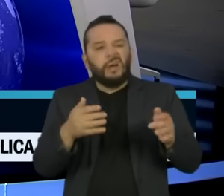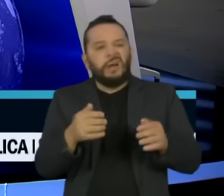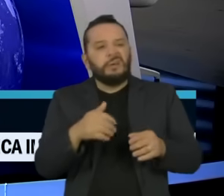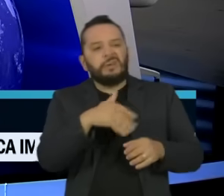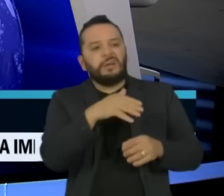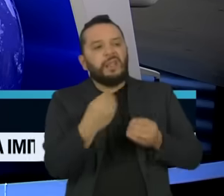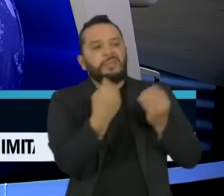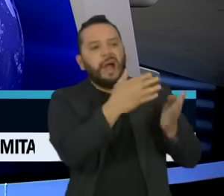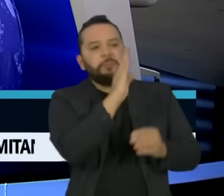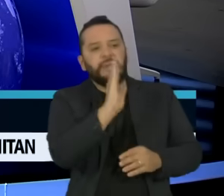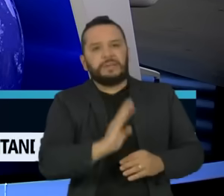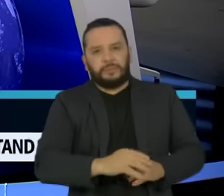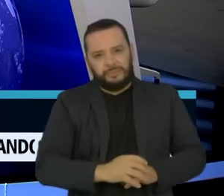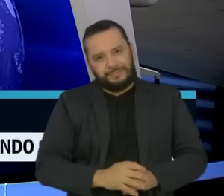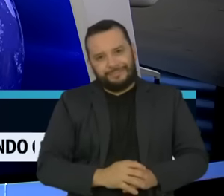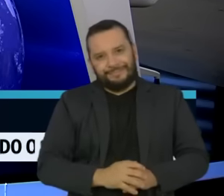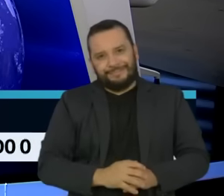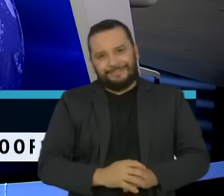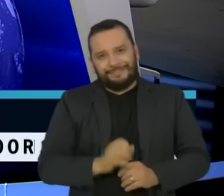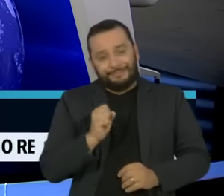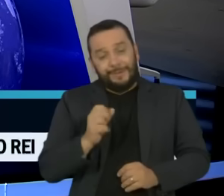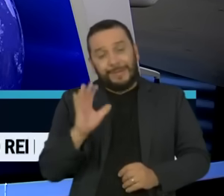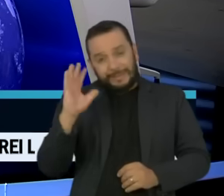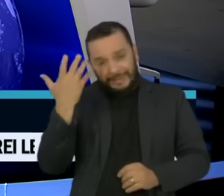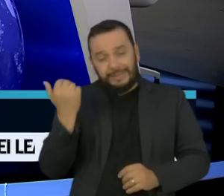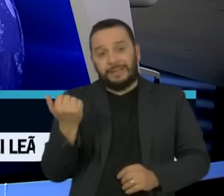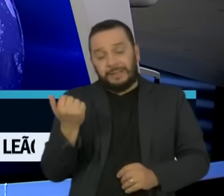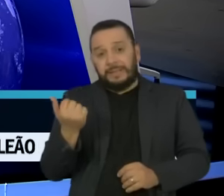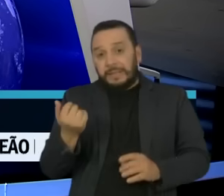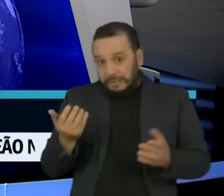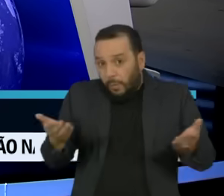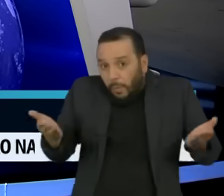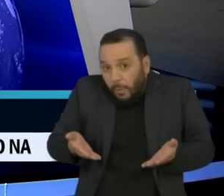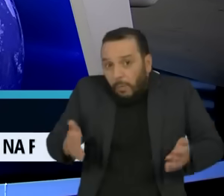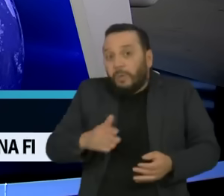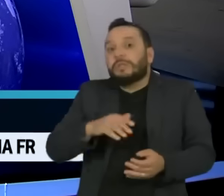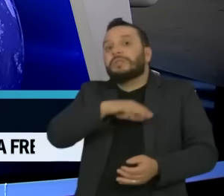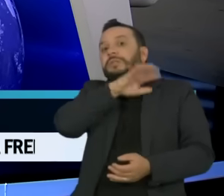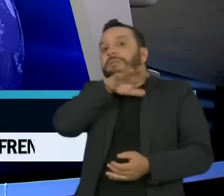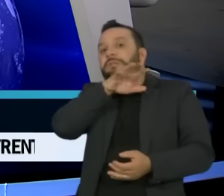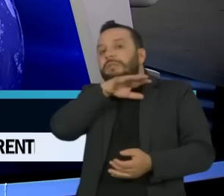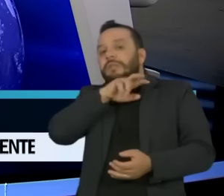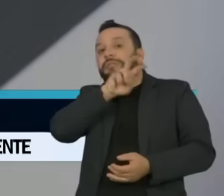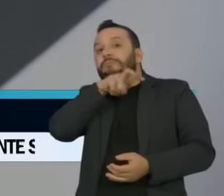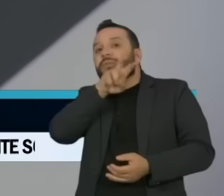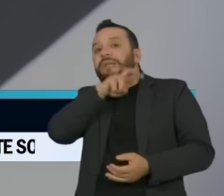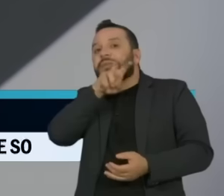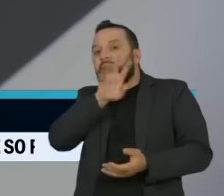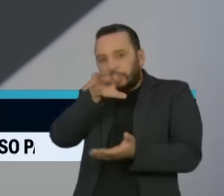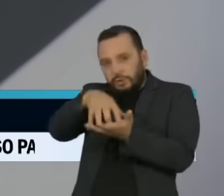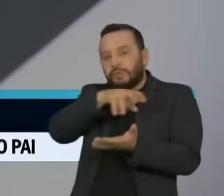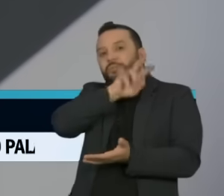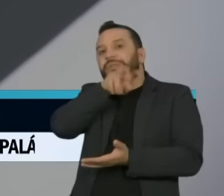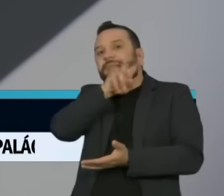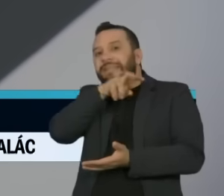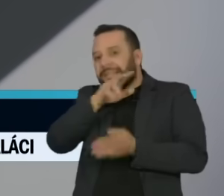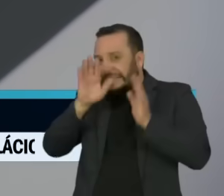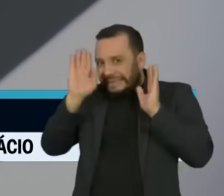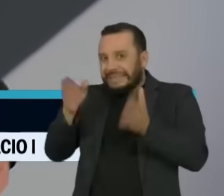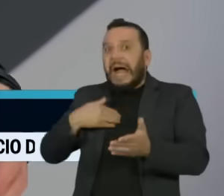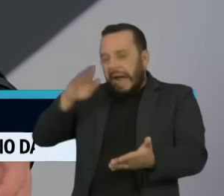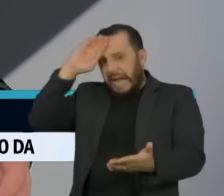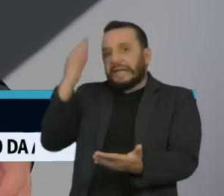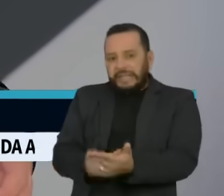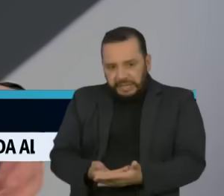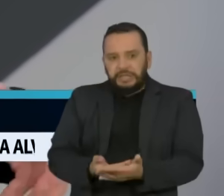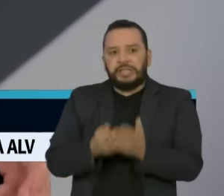Butantan ele acredita nessa vacina de vírus atenuado, que é a Sinovac, deve ter algumas informações que não temos, e já quer produzir